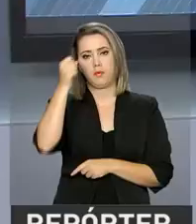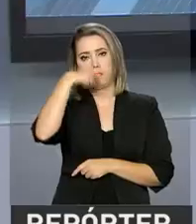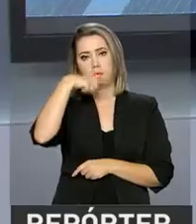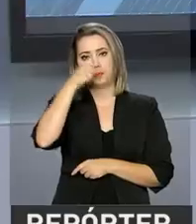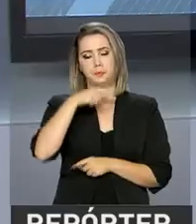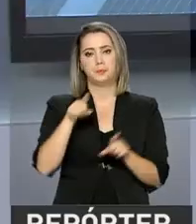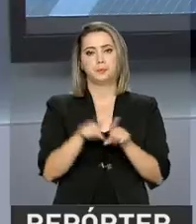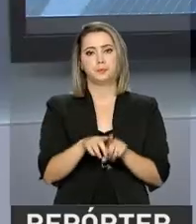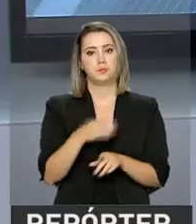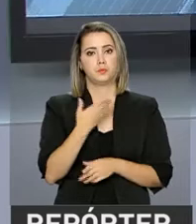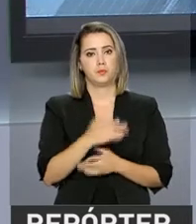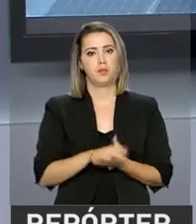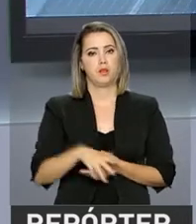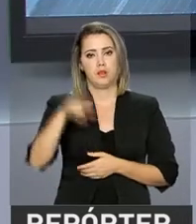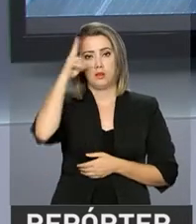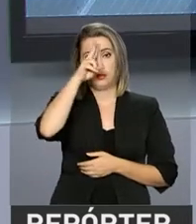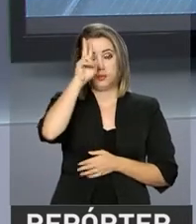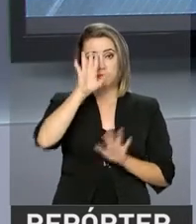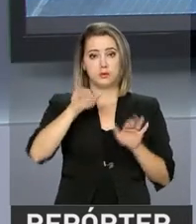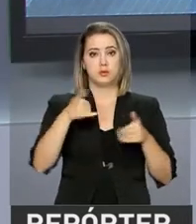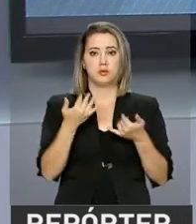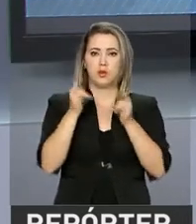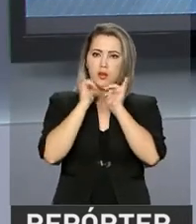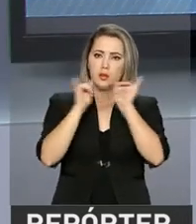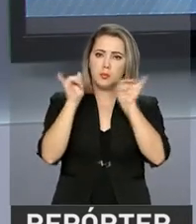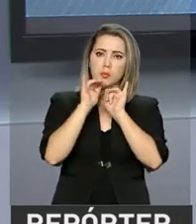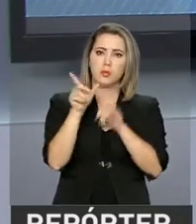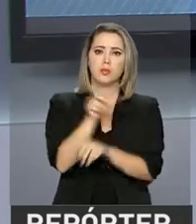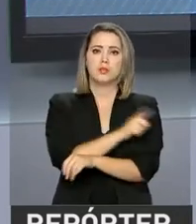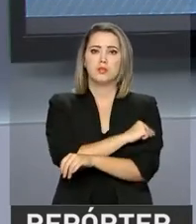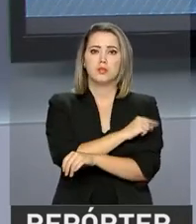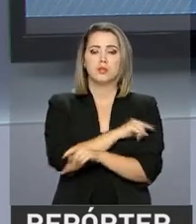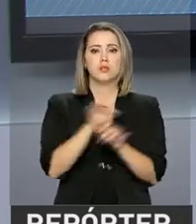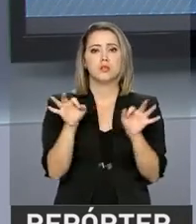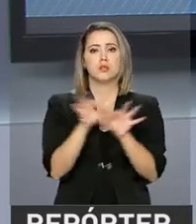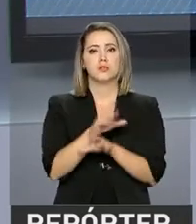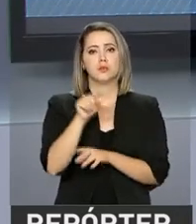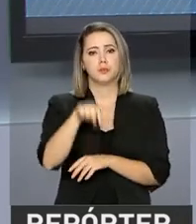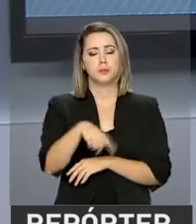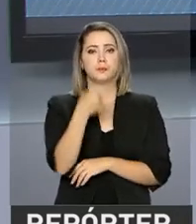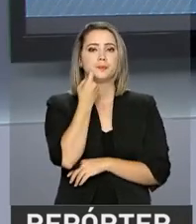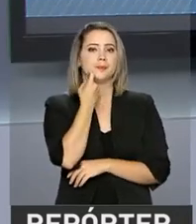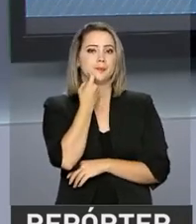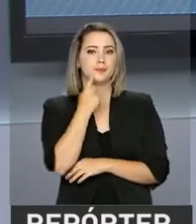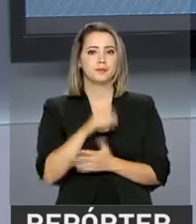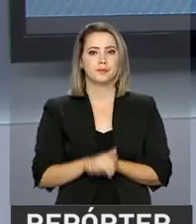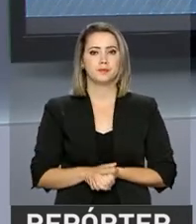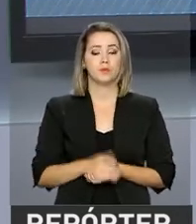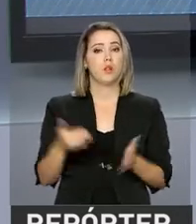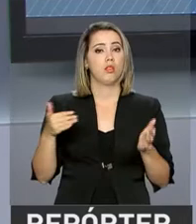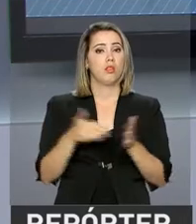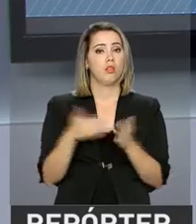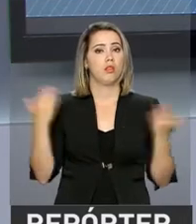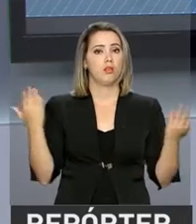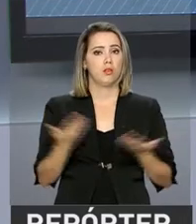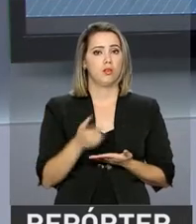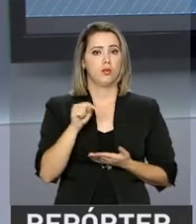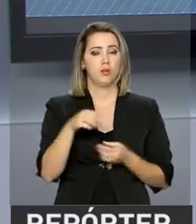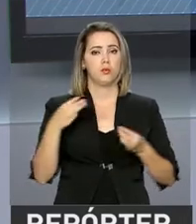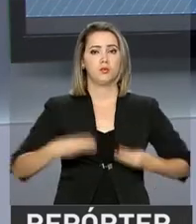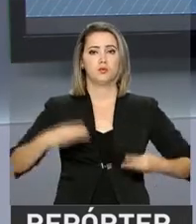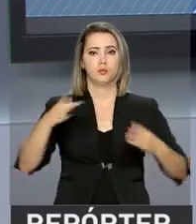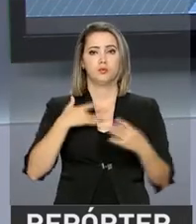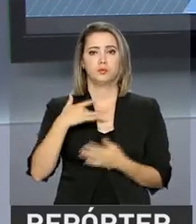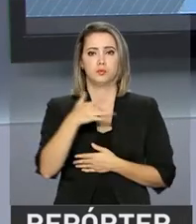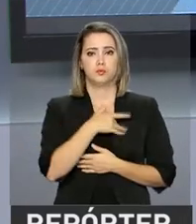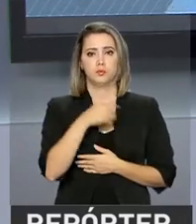gripe. Lembrando, então, que a campanha de vacinação contra a gripe termina nesta sexta-feira. Até agora, segundo o Ministério da